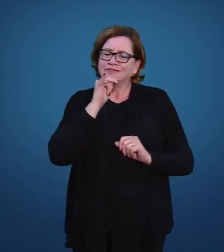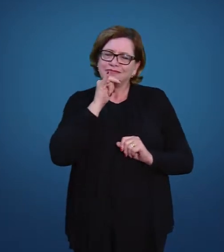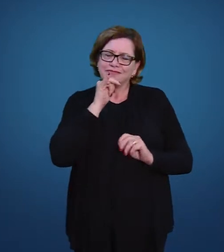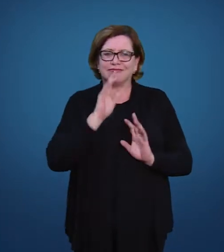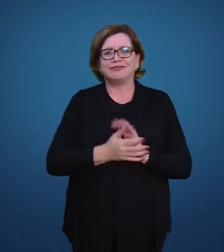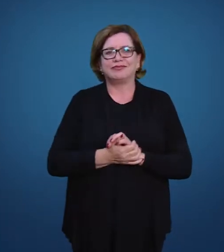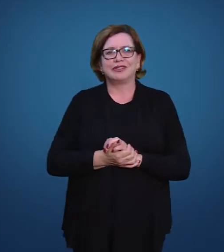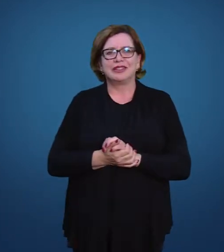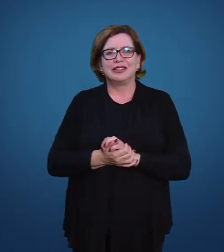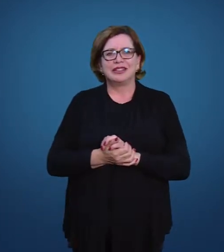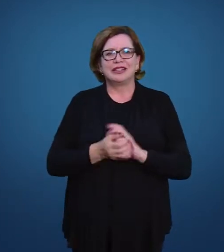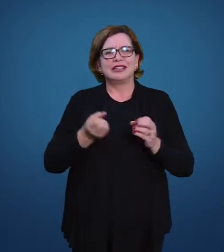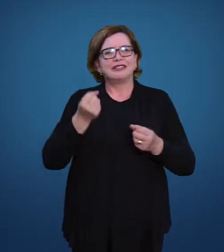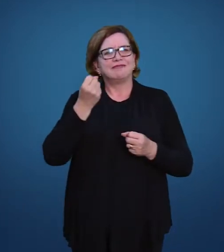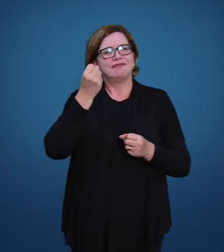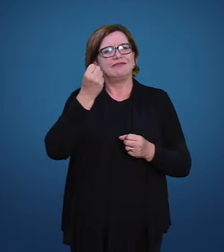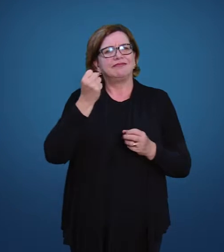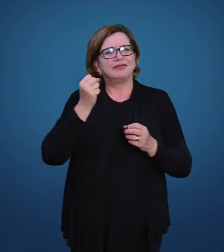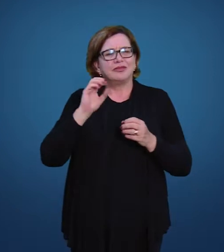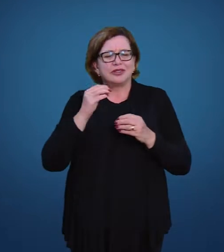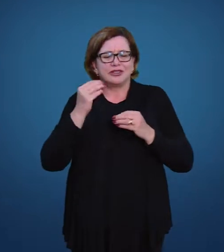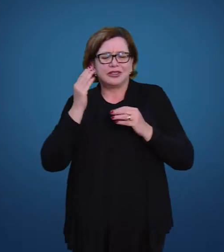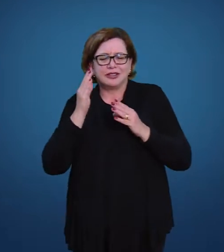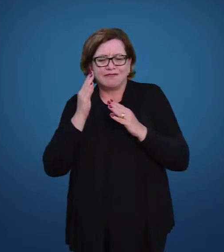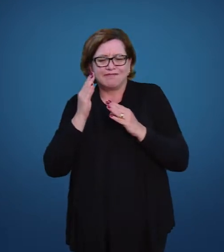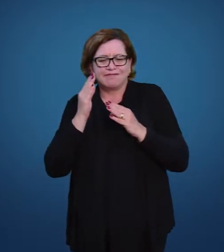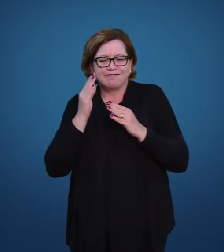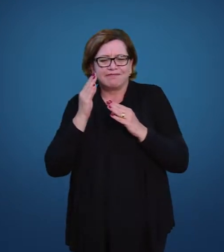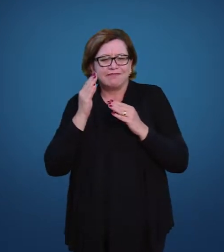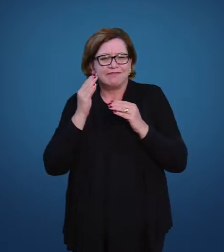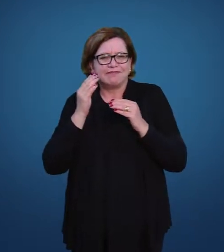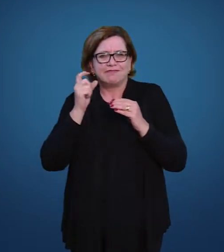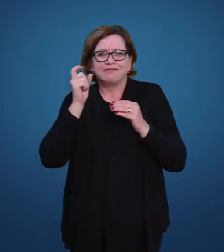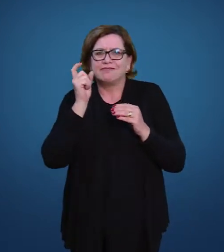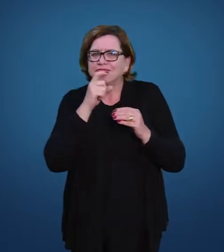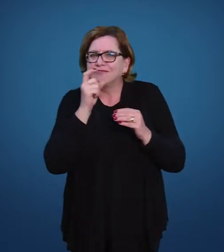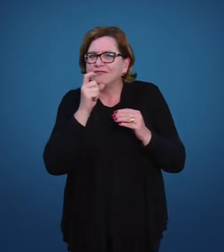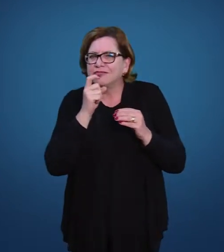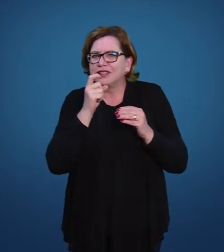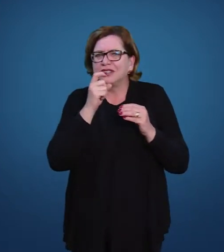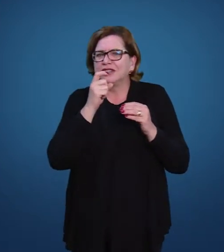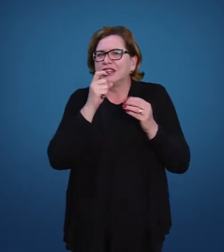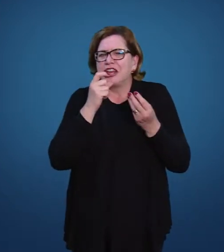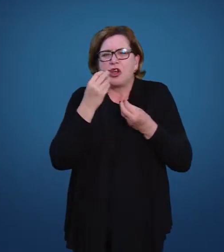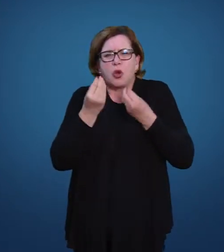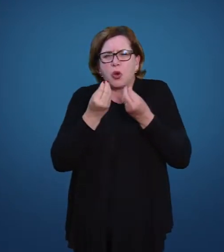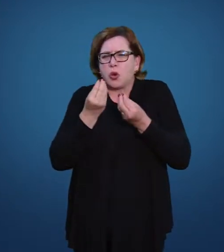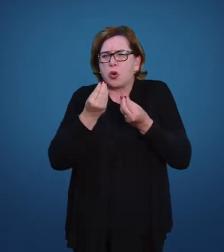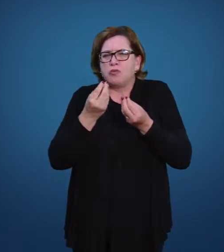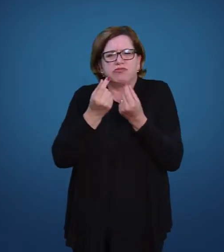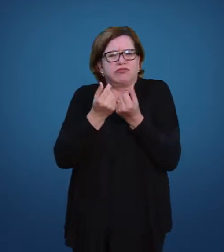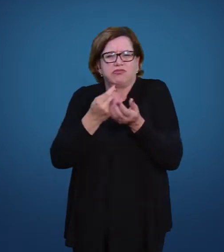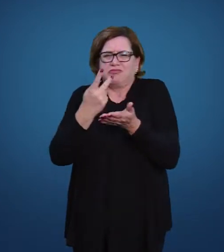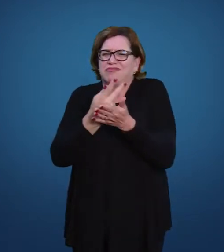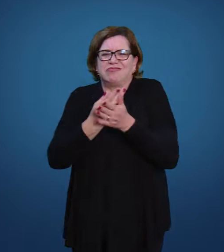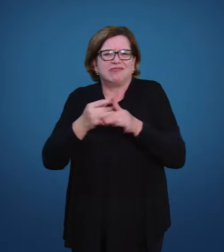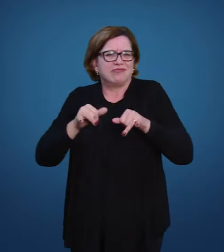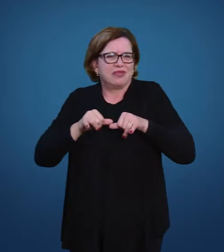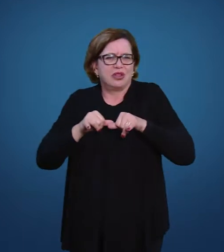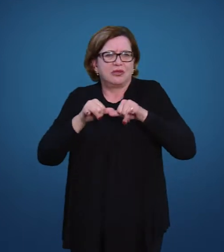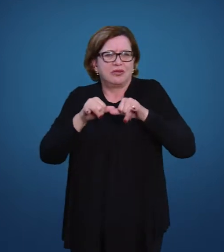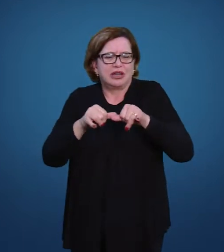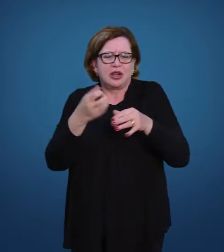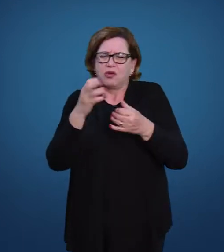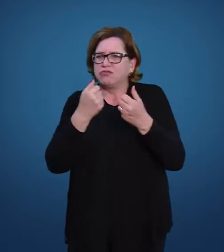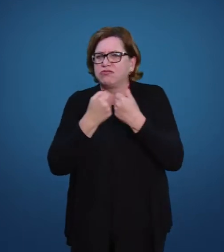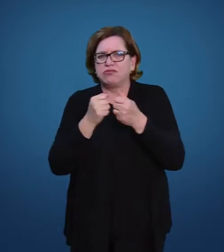exemplo, quando se engana alguém que está dando um troco no supermercado ou um troco na passagem